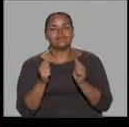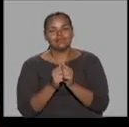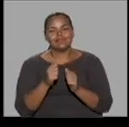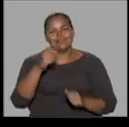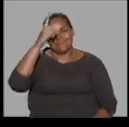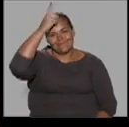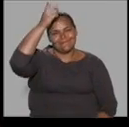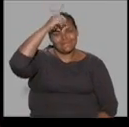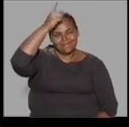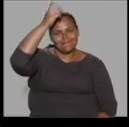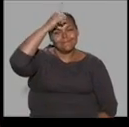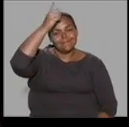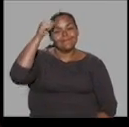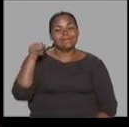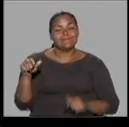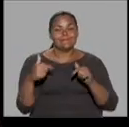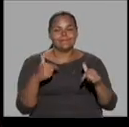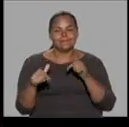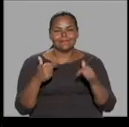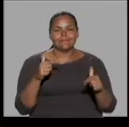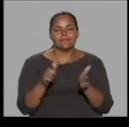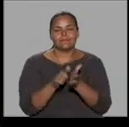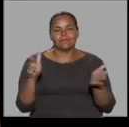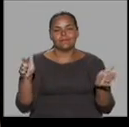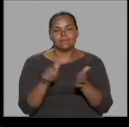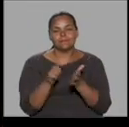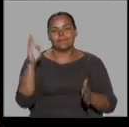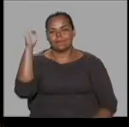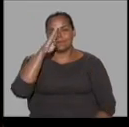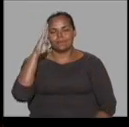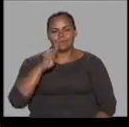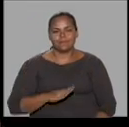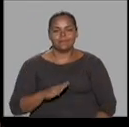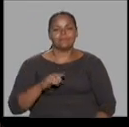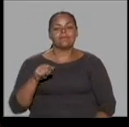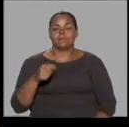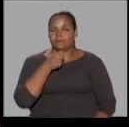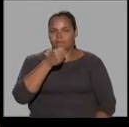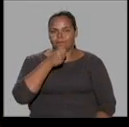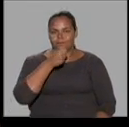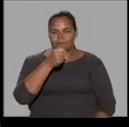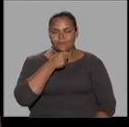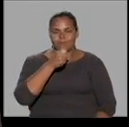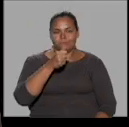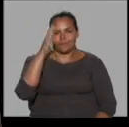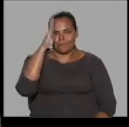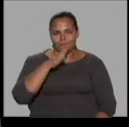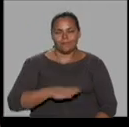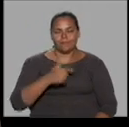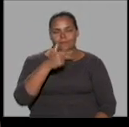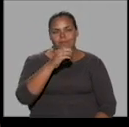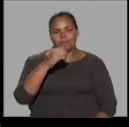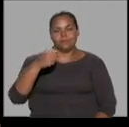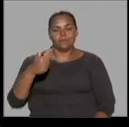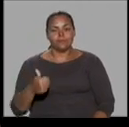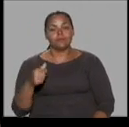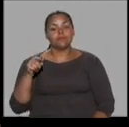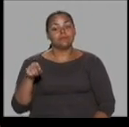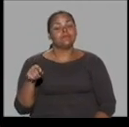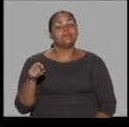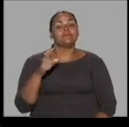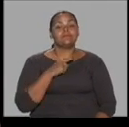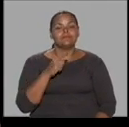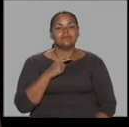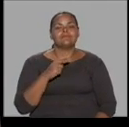as ideias, ele trabalhou no Jornal do Brasil, foi jornalista do Jornal do Brasil, e em 2001 ele teve